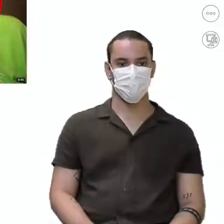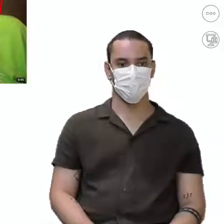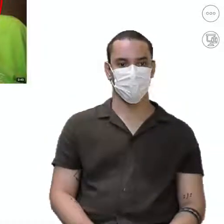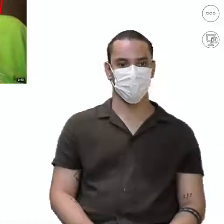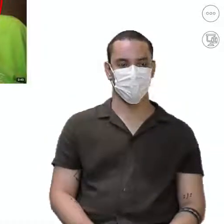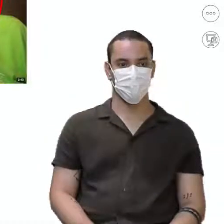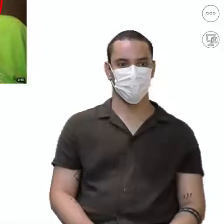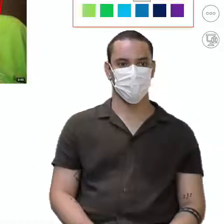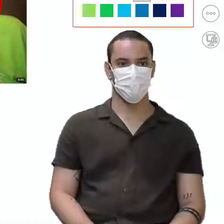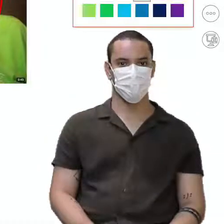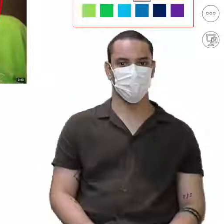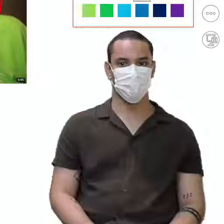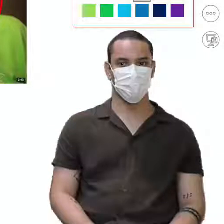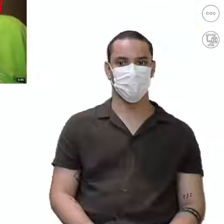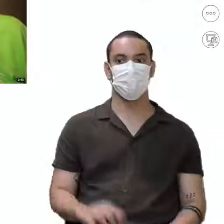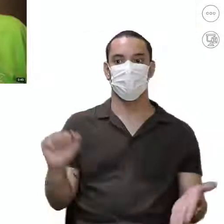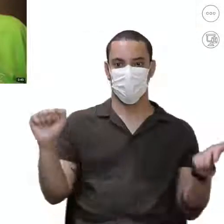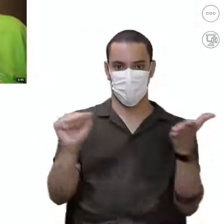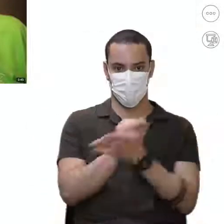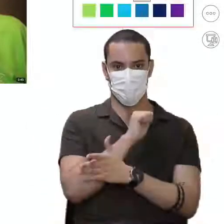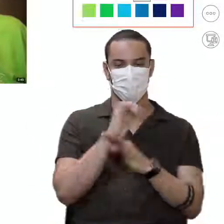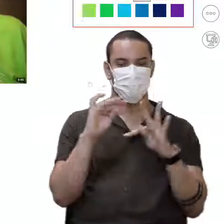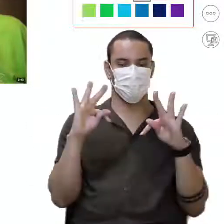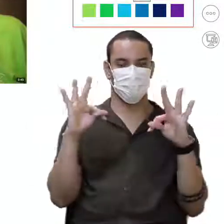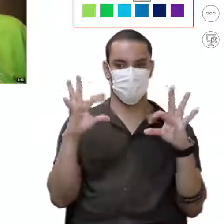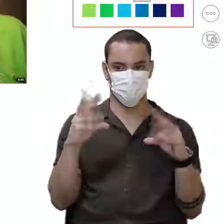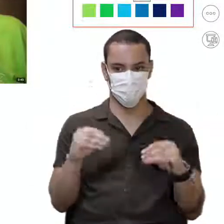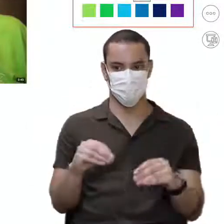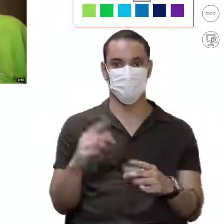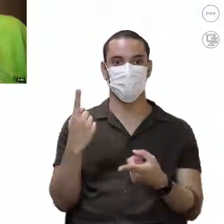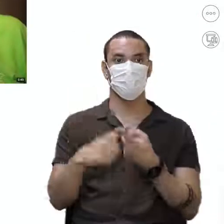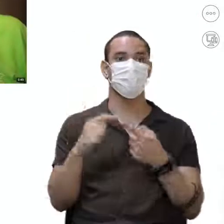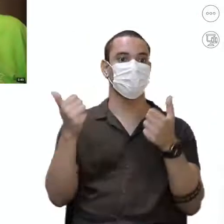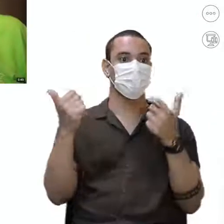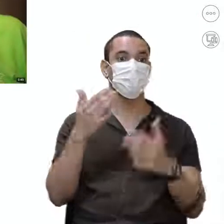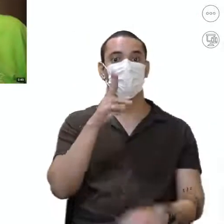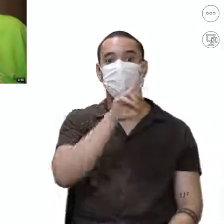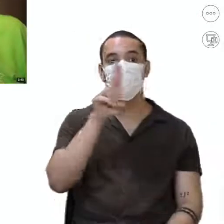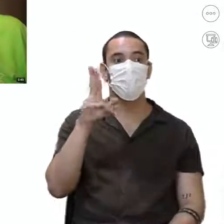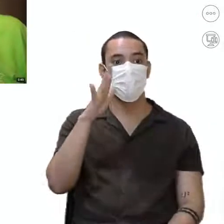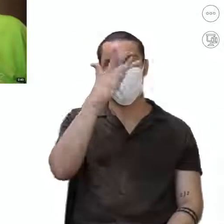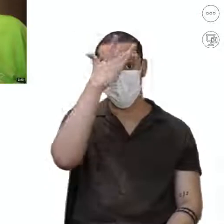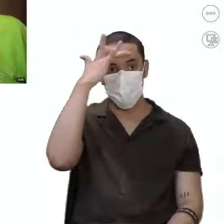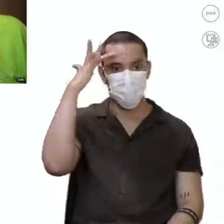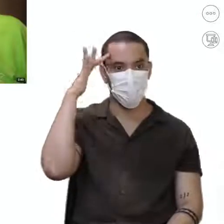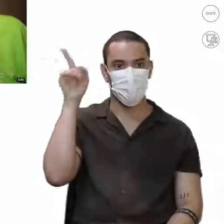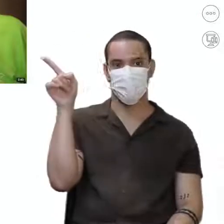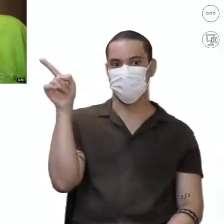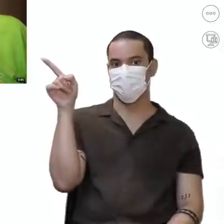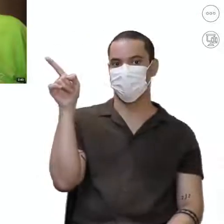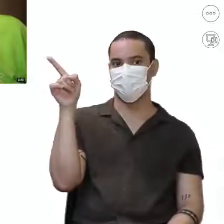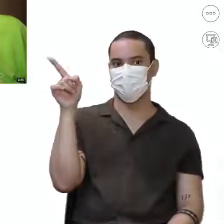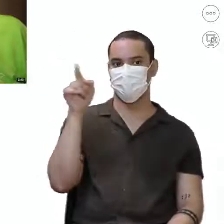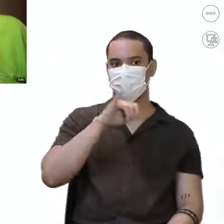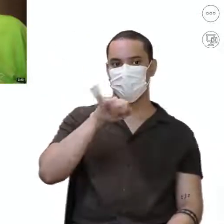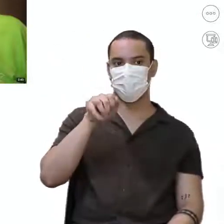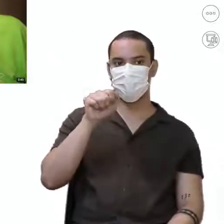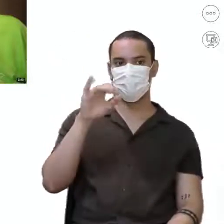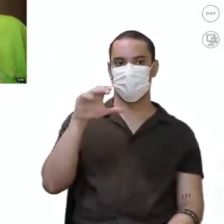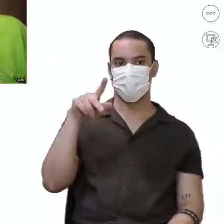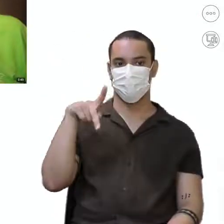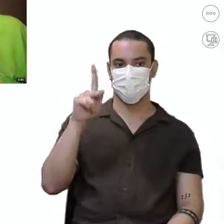Jack Reynolds, eu vou apagar tudo de novo, o Jack Reynolds é o nome da pessoa, Jack Reynolds,